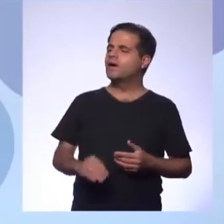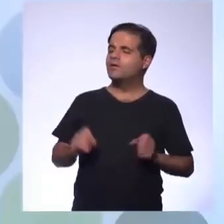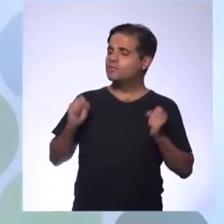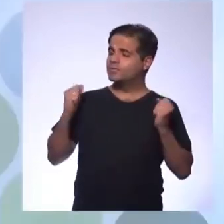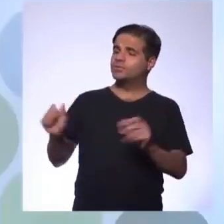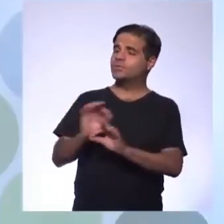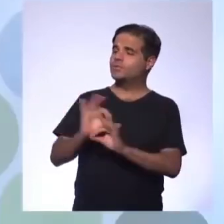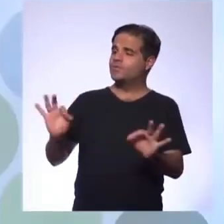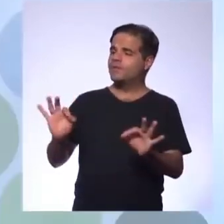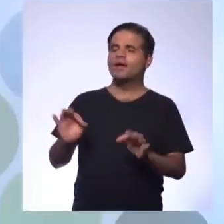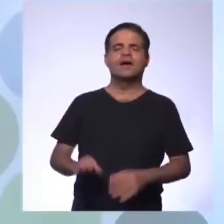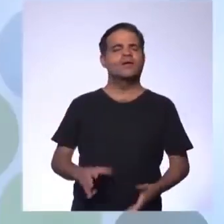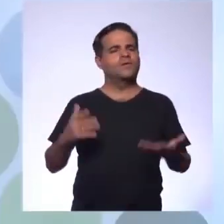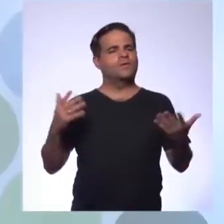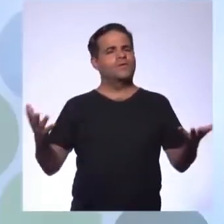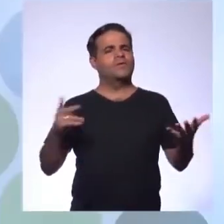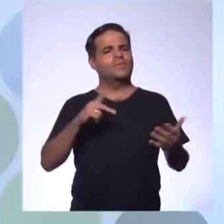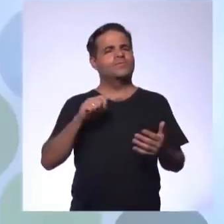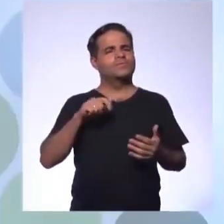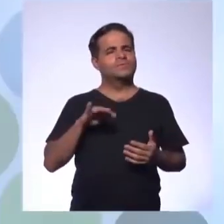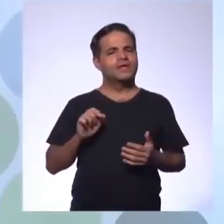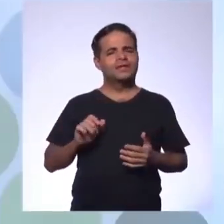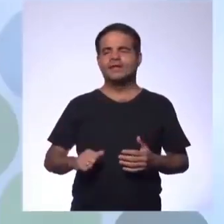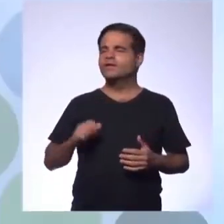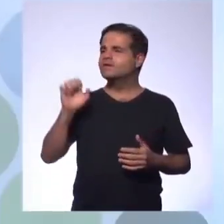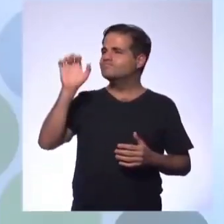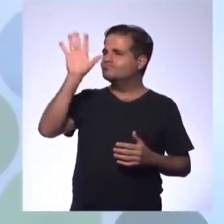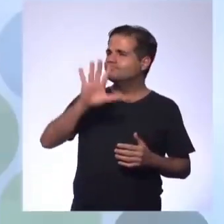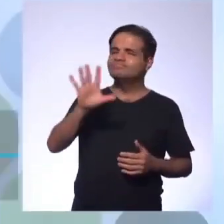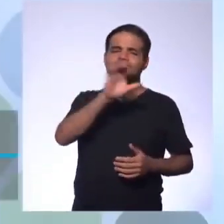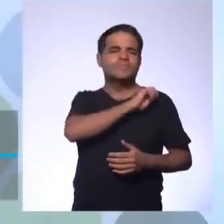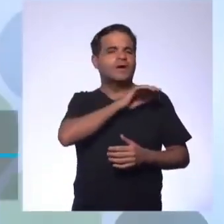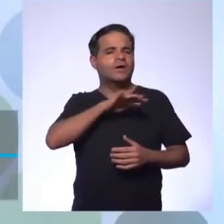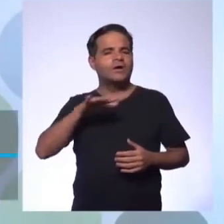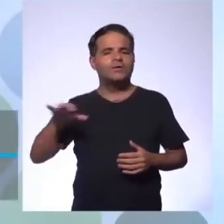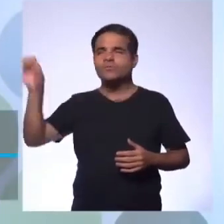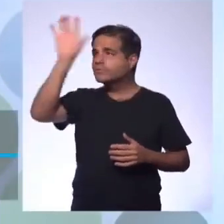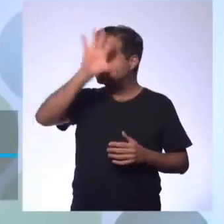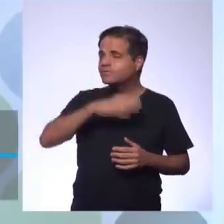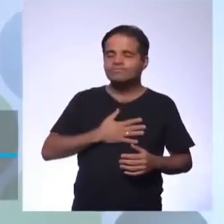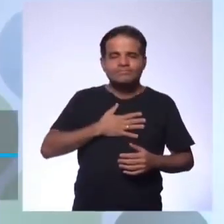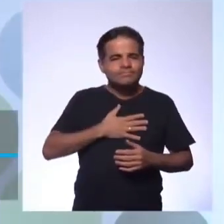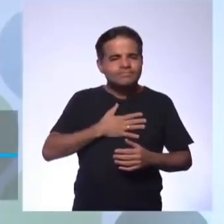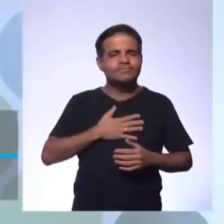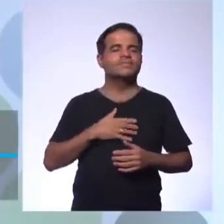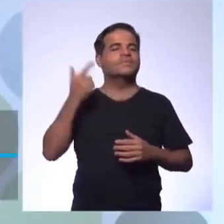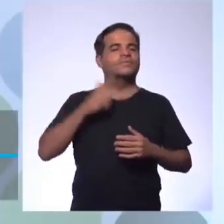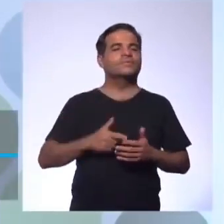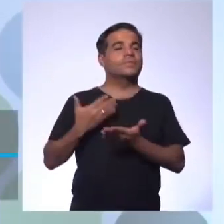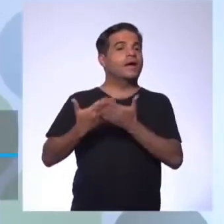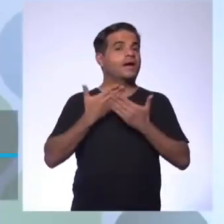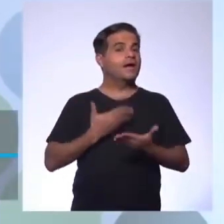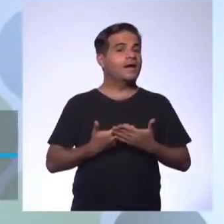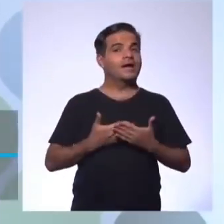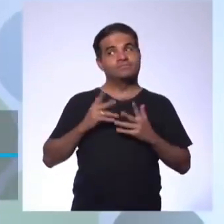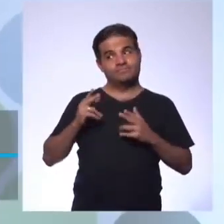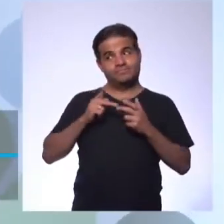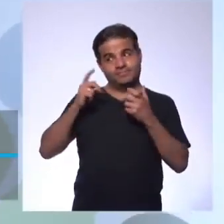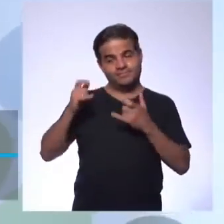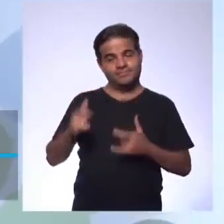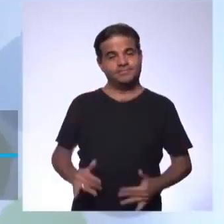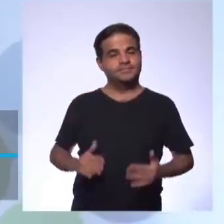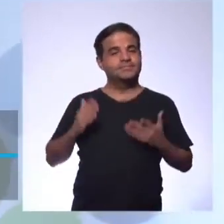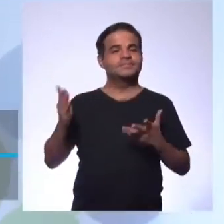jóia? Professora Tayana, queridos alunos do estado de São Paulo, estamos aqui mais uma vez para mais uma aula, para a aula, conforme a nossa professora